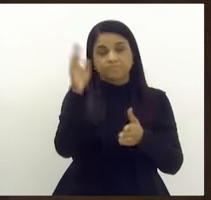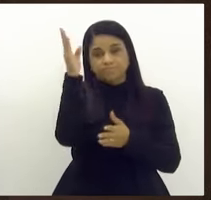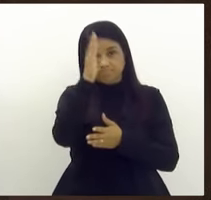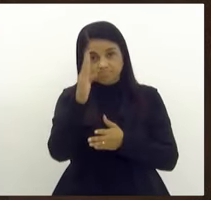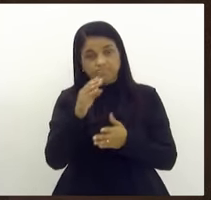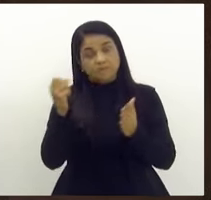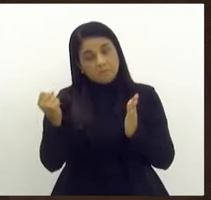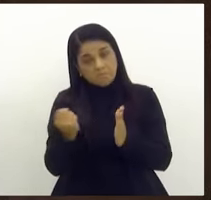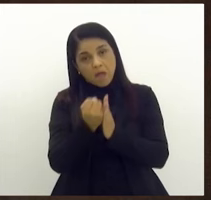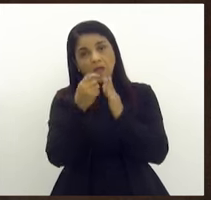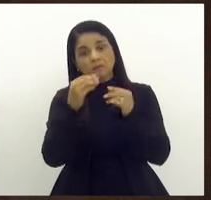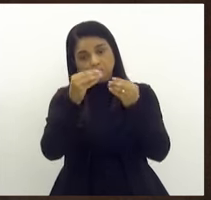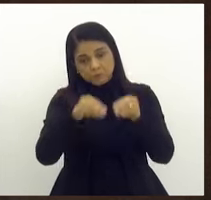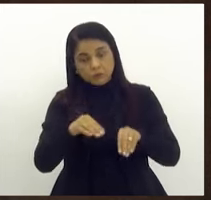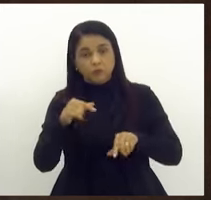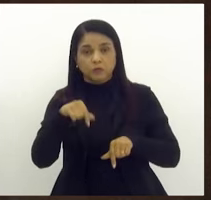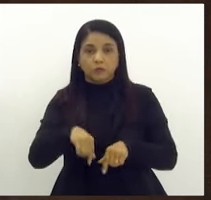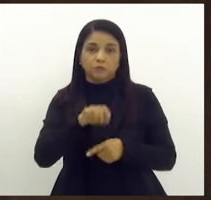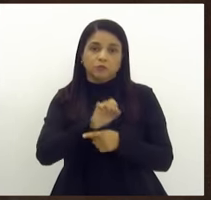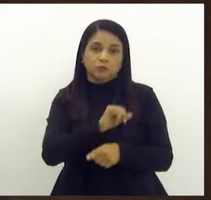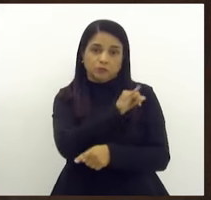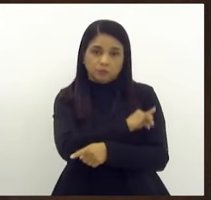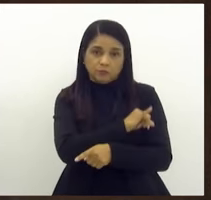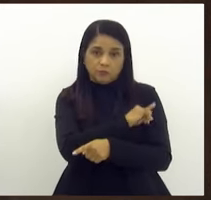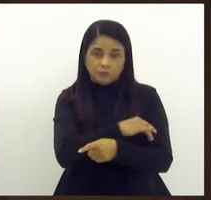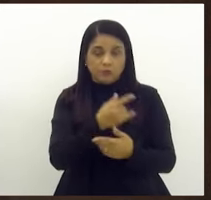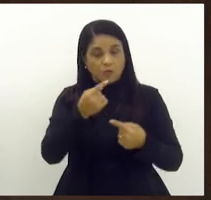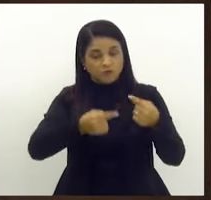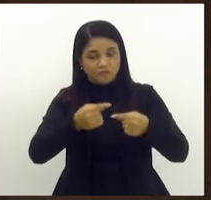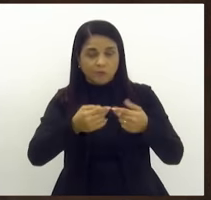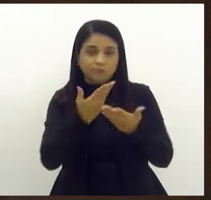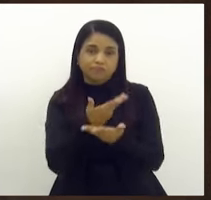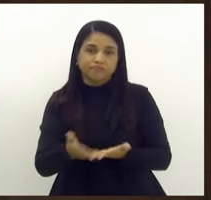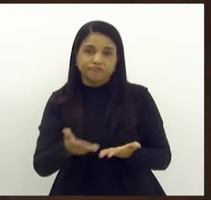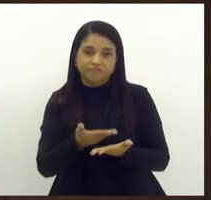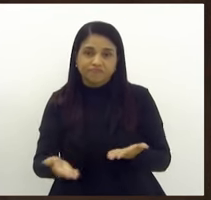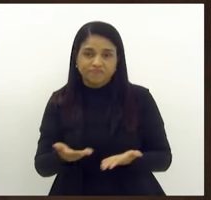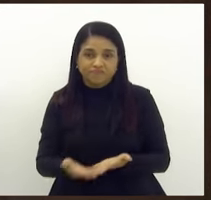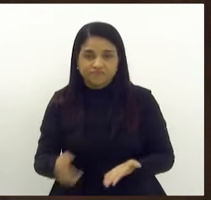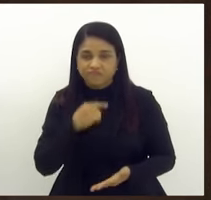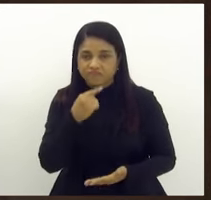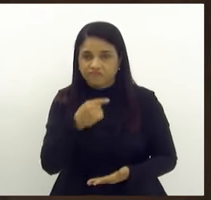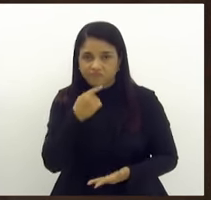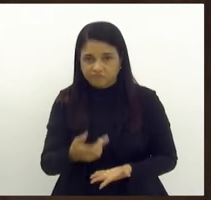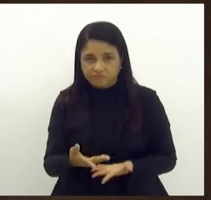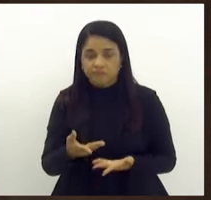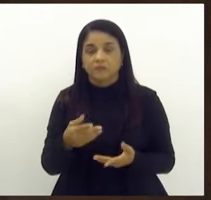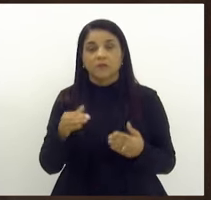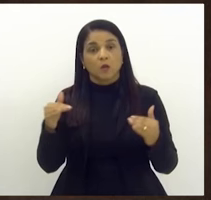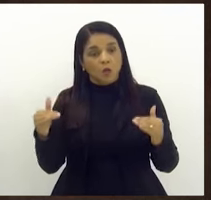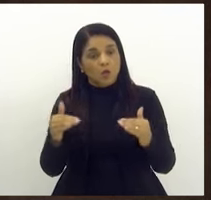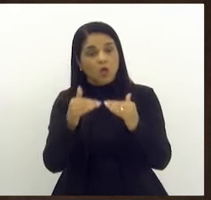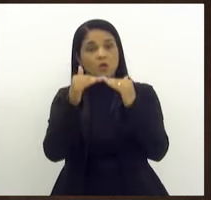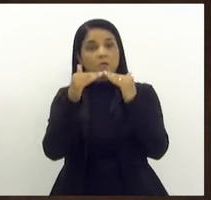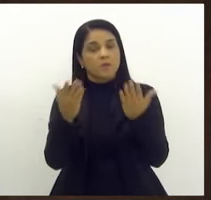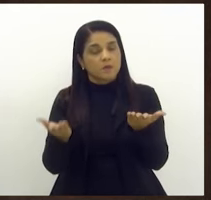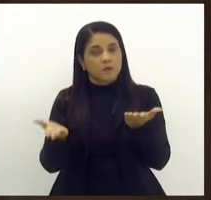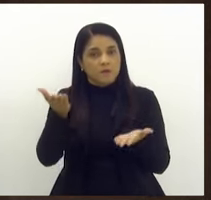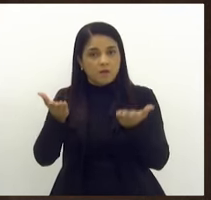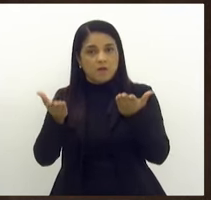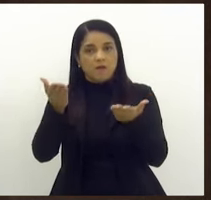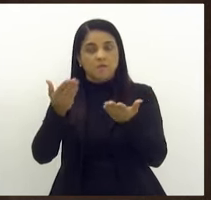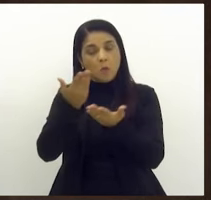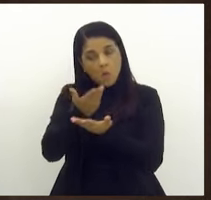consequentemente toda essa discussão acaba caindo por terra por conta disso Chegamos em consenso Como disse o Deputado Luiz Paulo no equilíbrio de